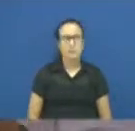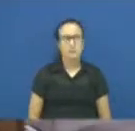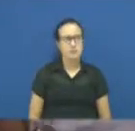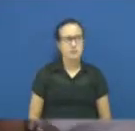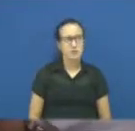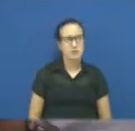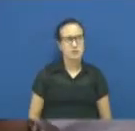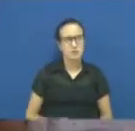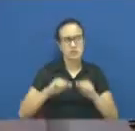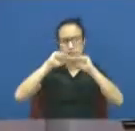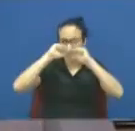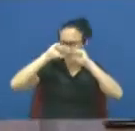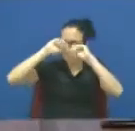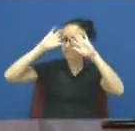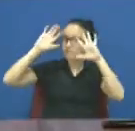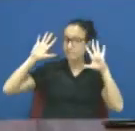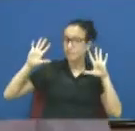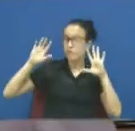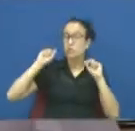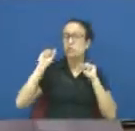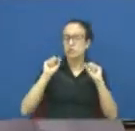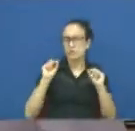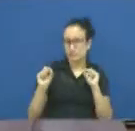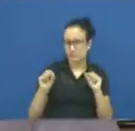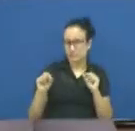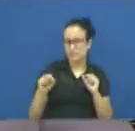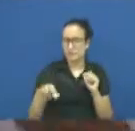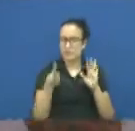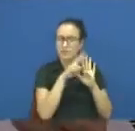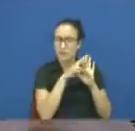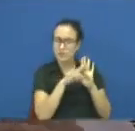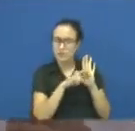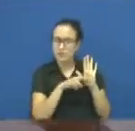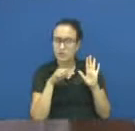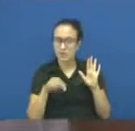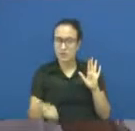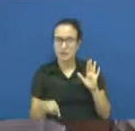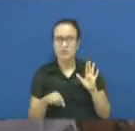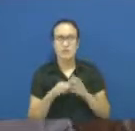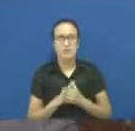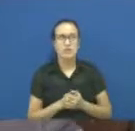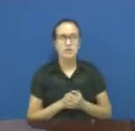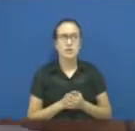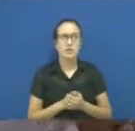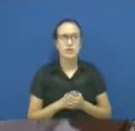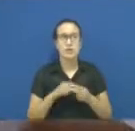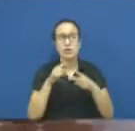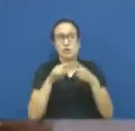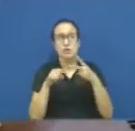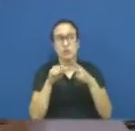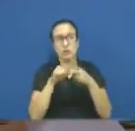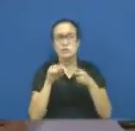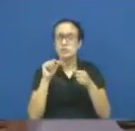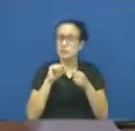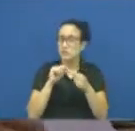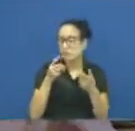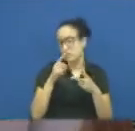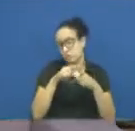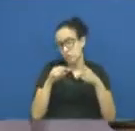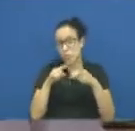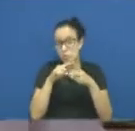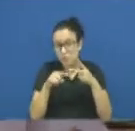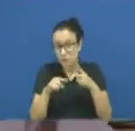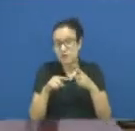que existe, por norma da casa, que 2 vezes por ano a gente vote nome